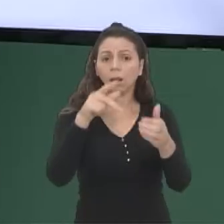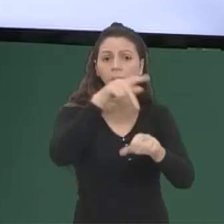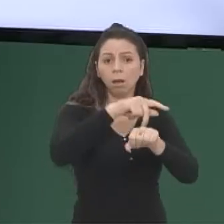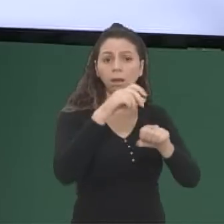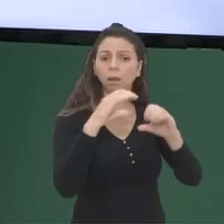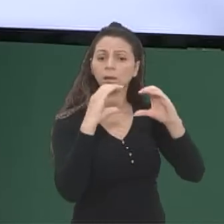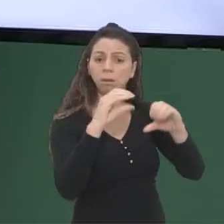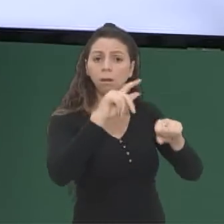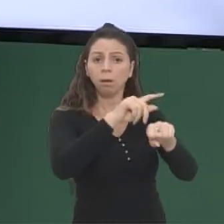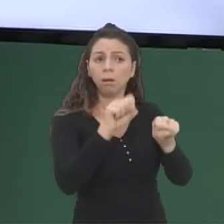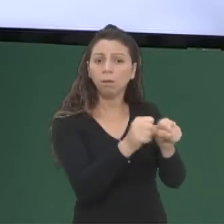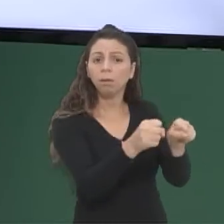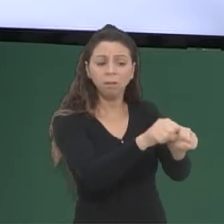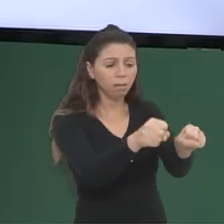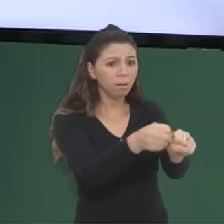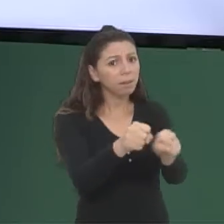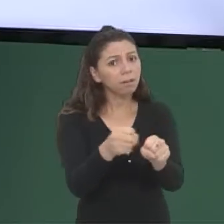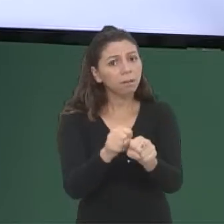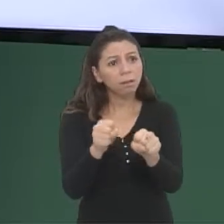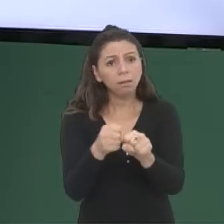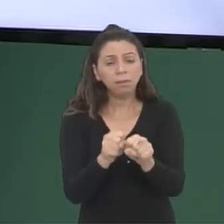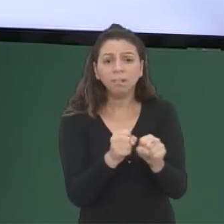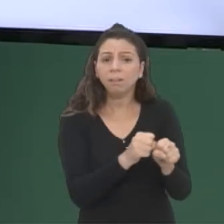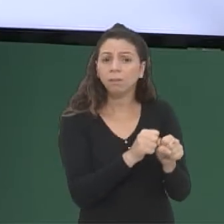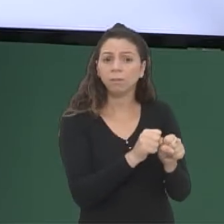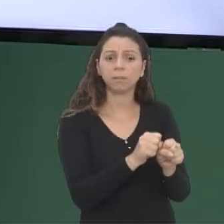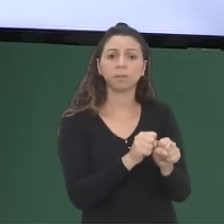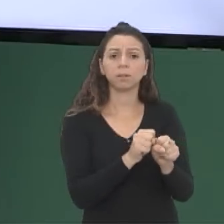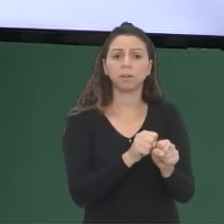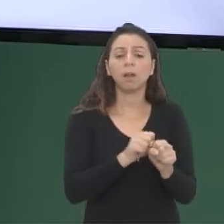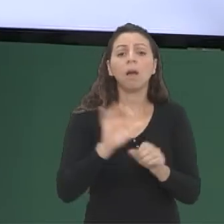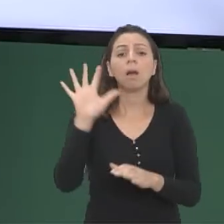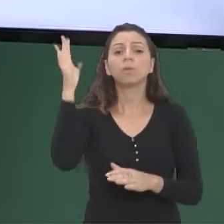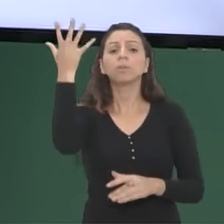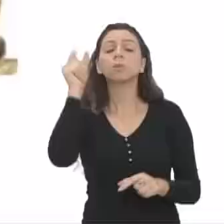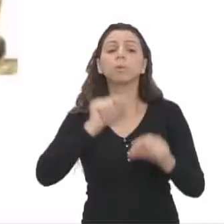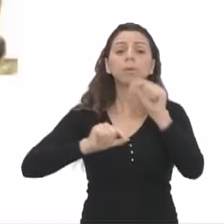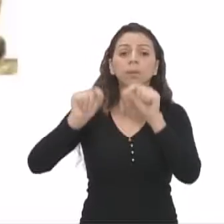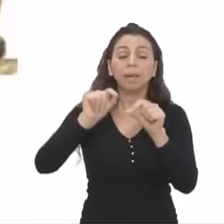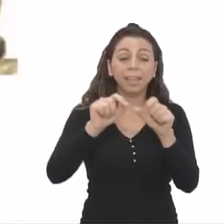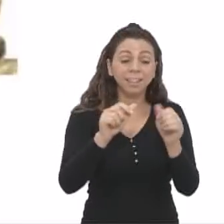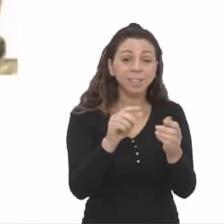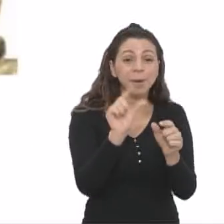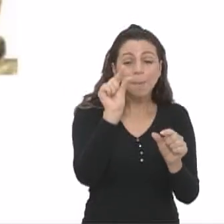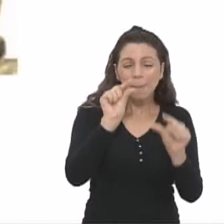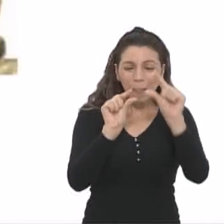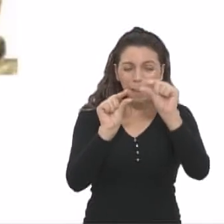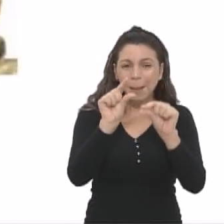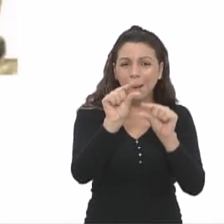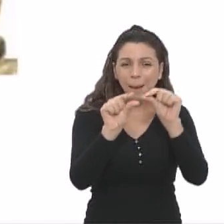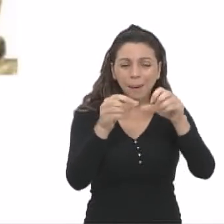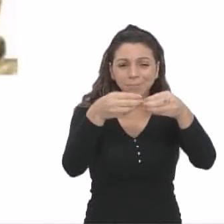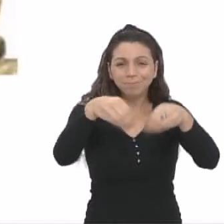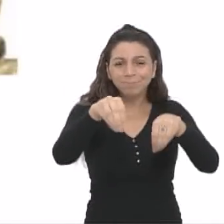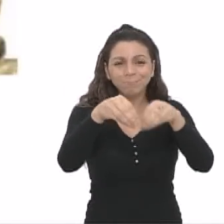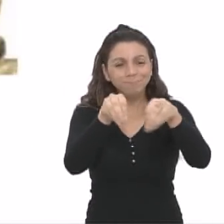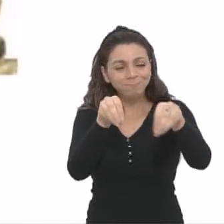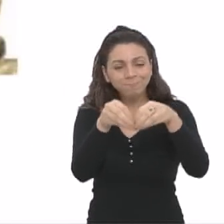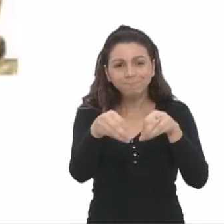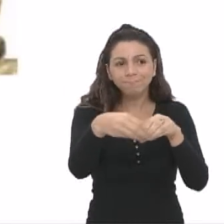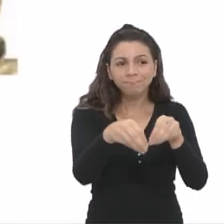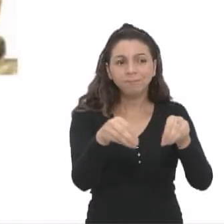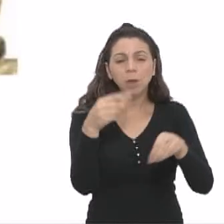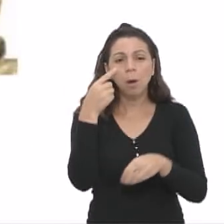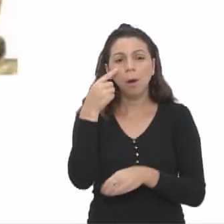quebre, formando pedaços menores, ou seja, ocorreu a fragmentação. Aqui eu tenho um exemplo que ilustra muito